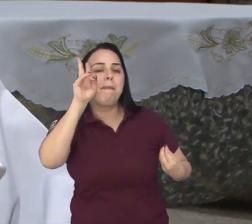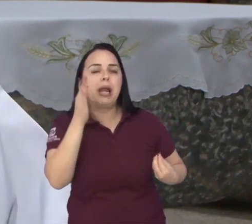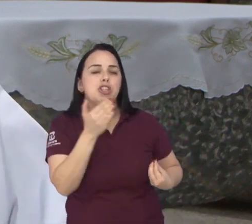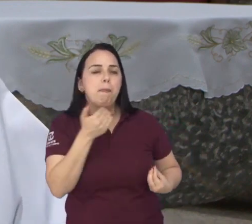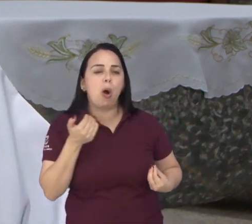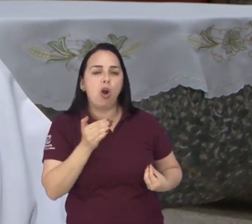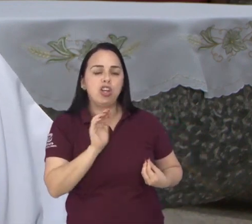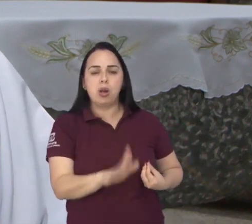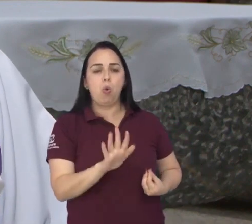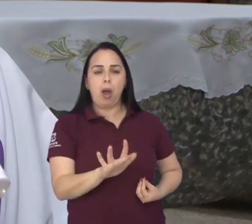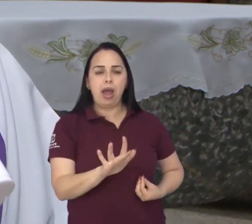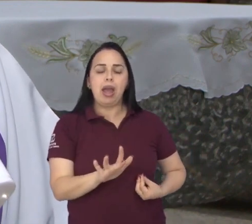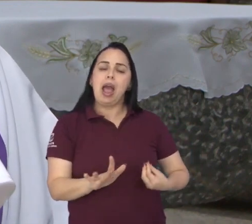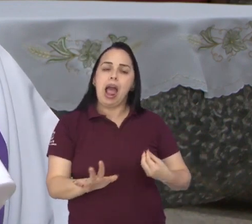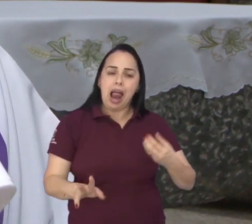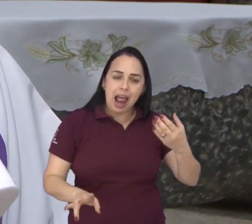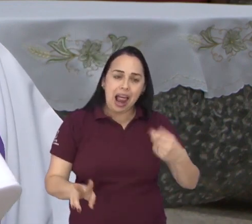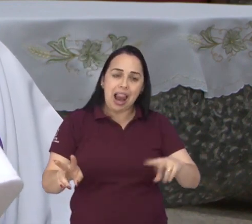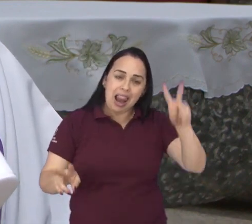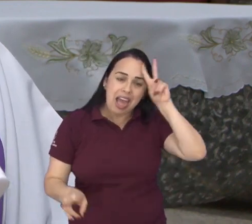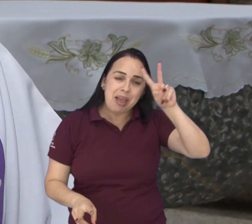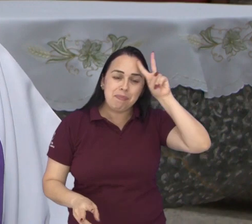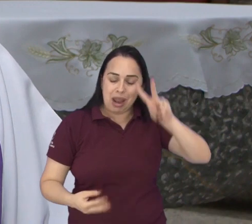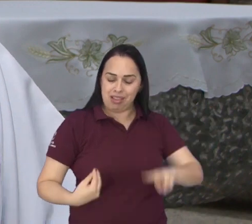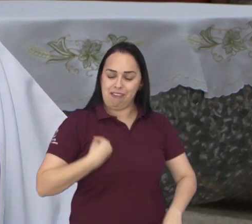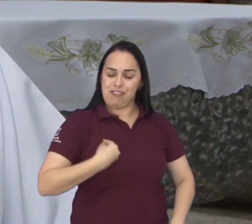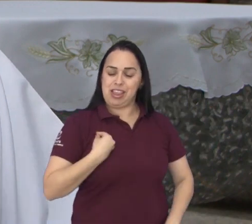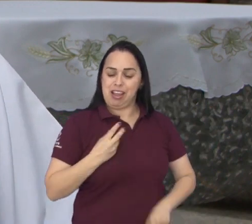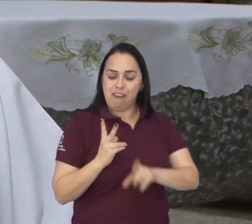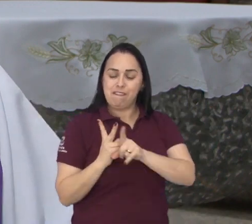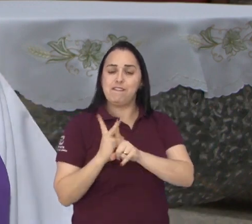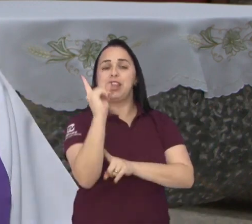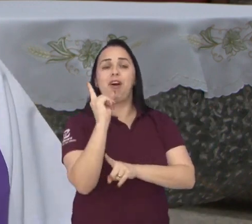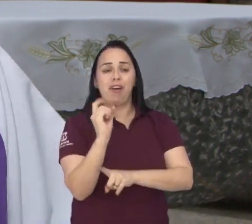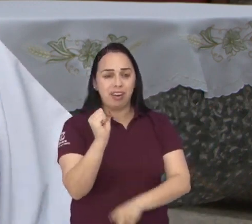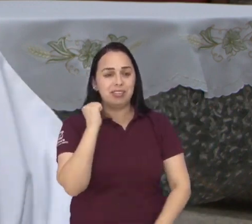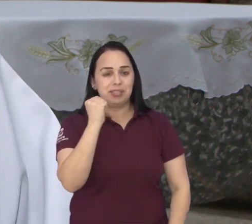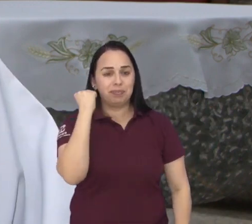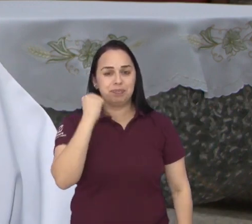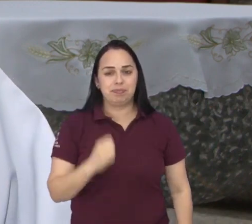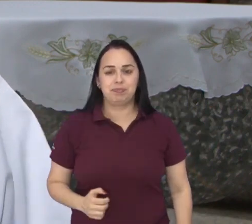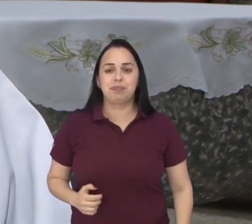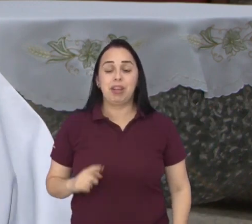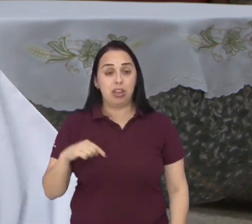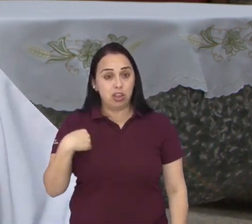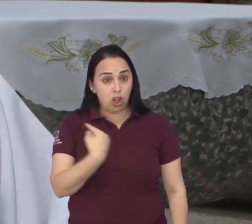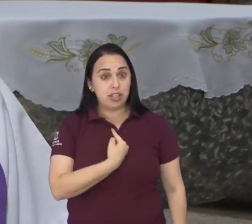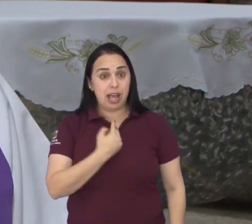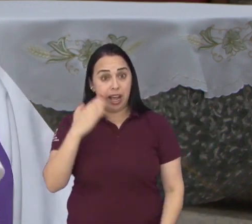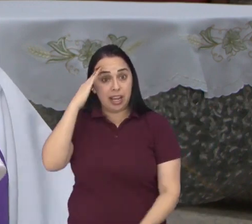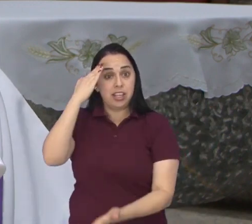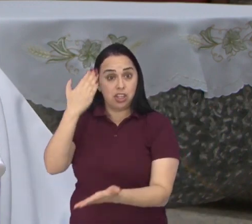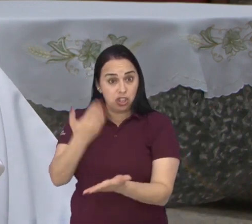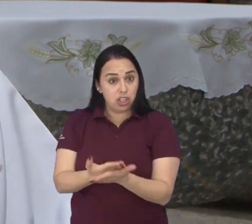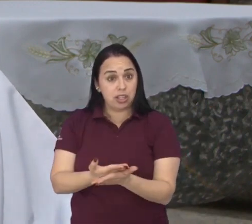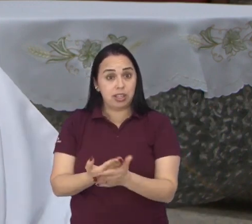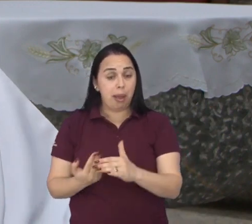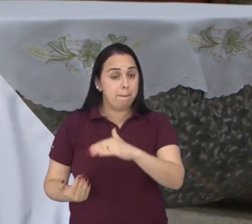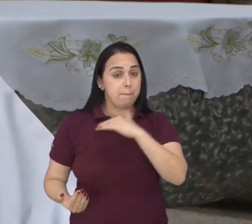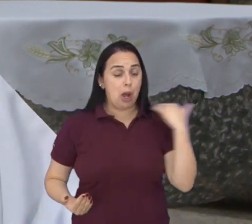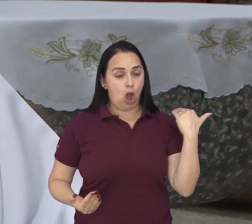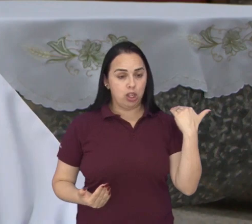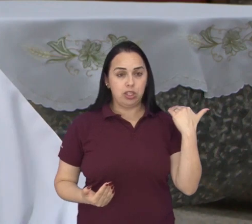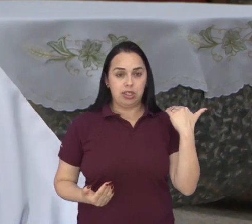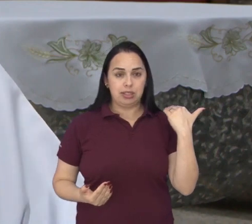finados, não é de morte. Não, é uma celebração da vitória da vida sobre a morte. Nós cremos que